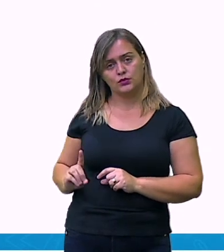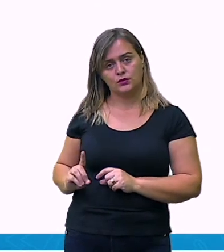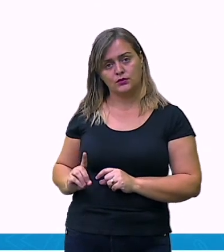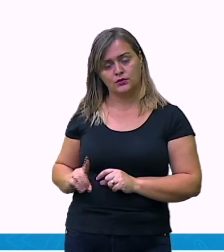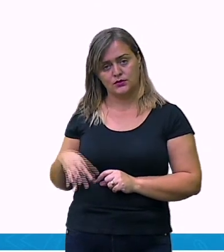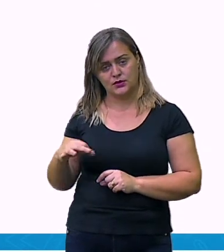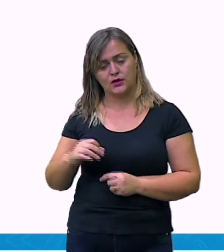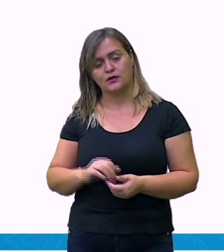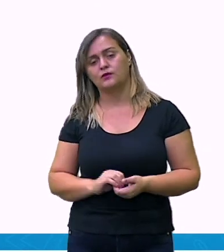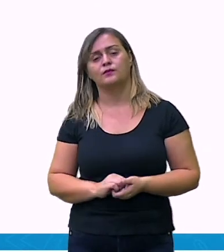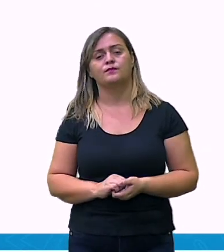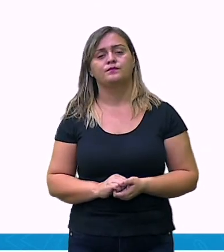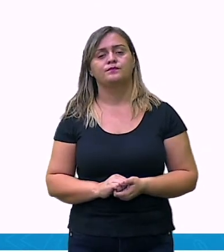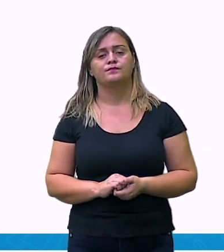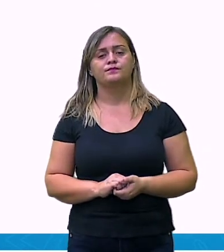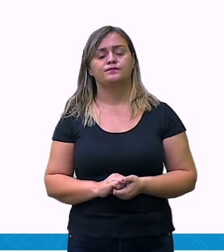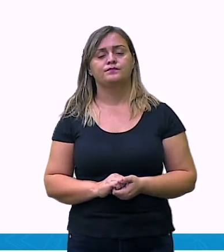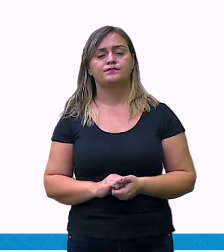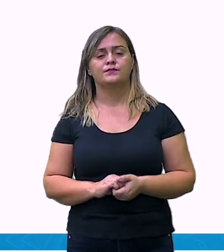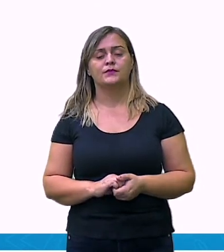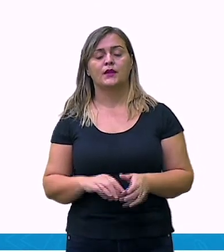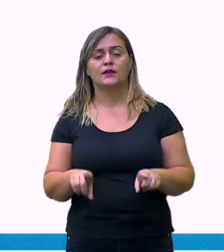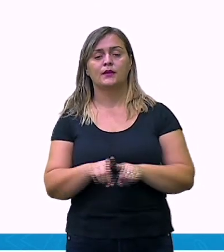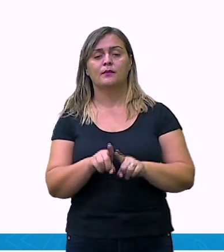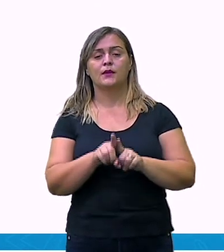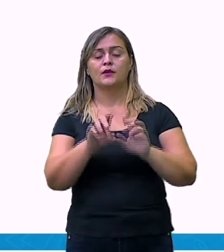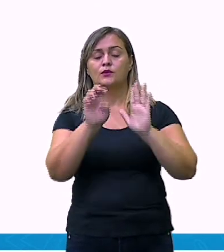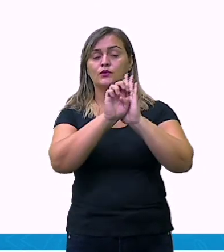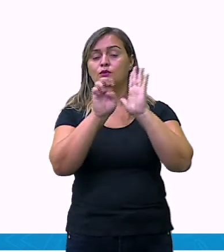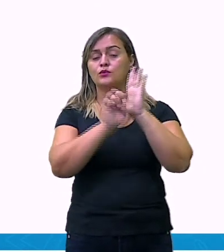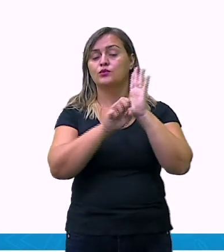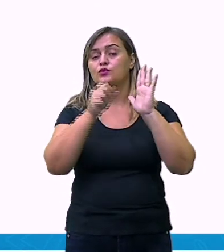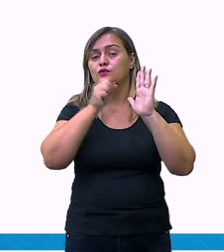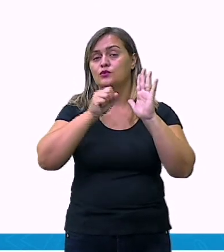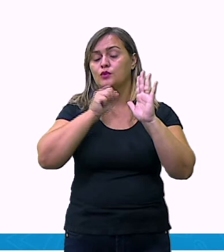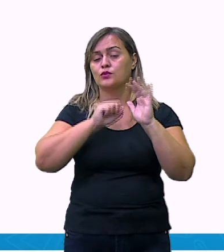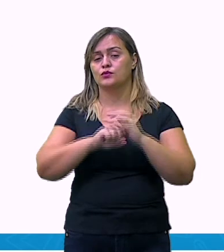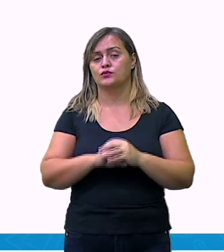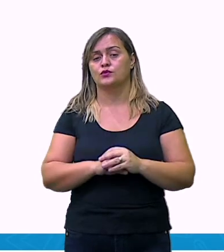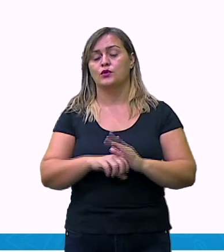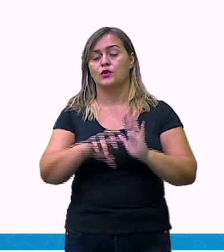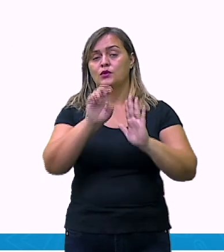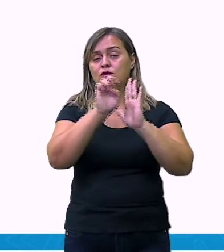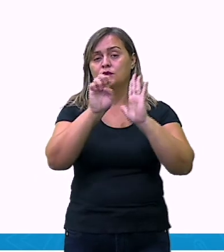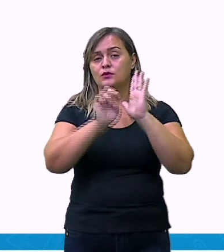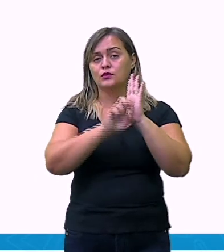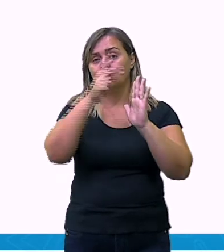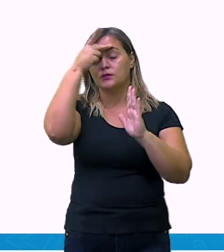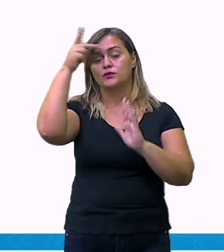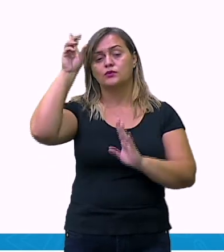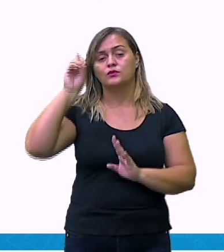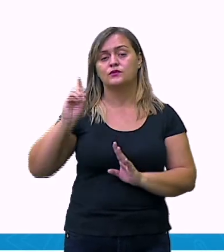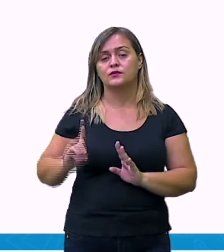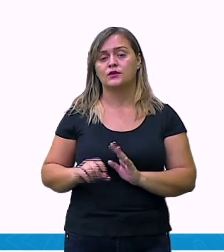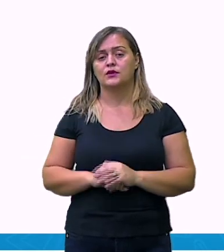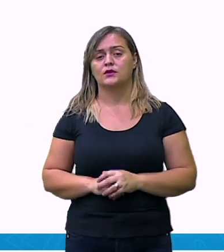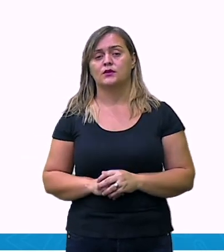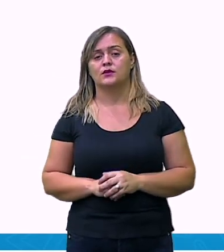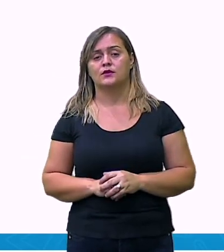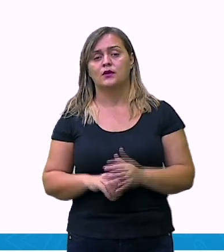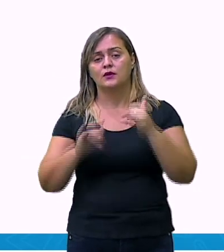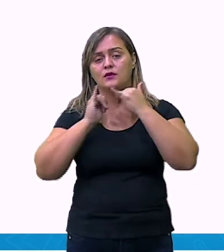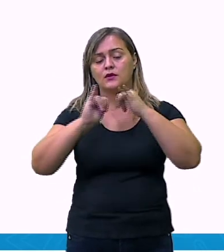deveres. Falamos sobre o Estatuto do Idoso, o Estatuto da Pessoa com Deficiência, a